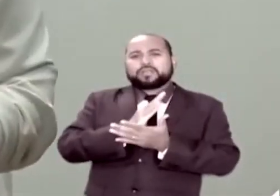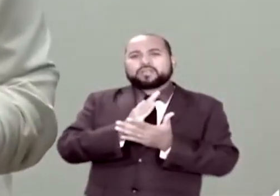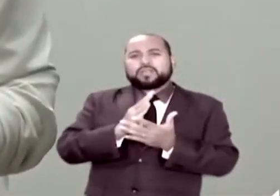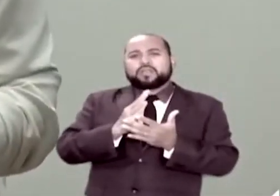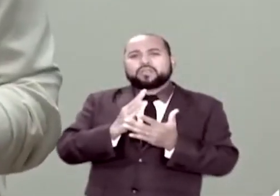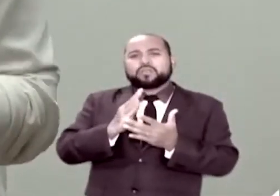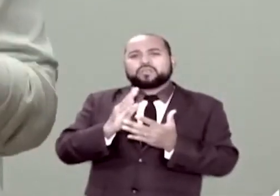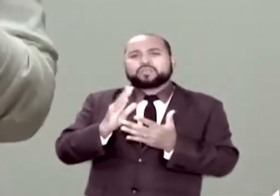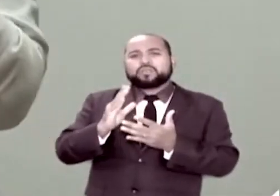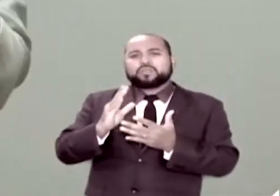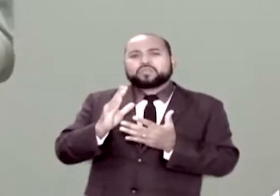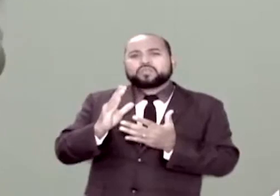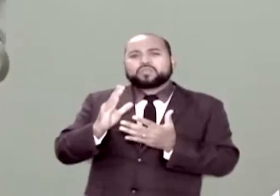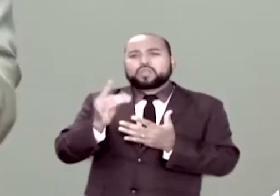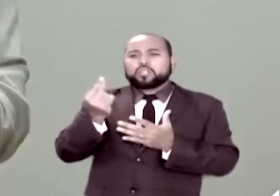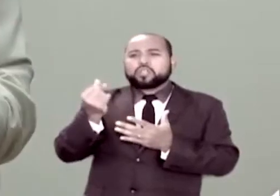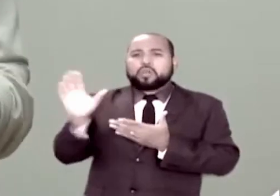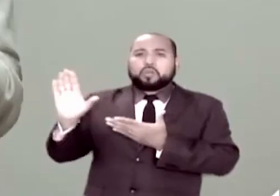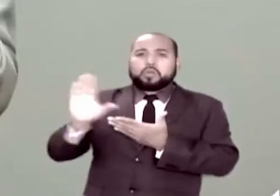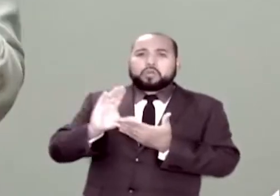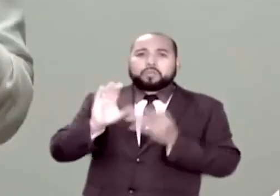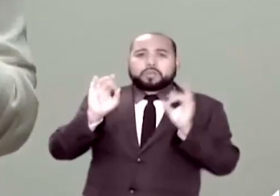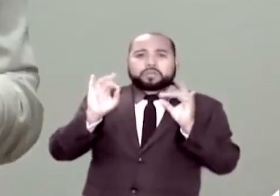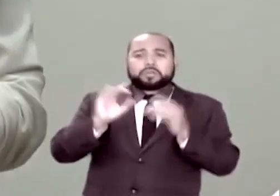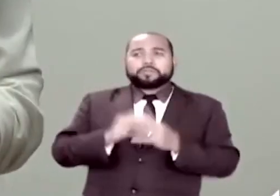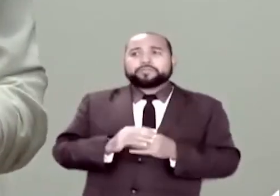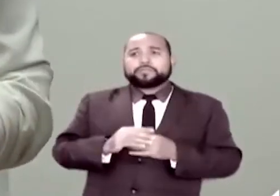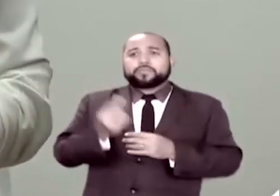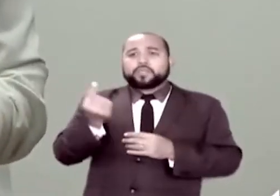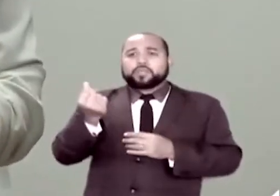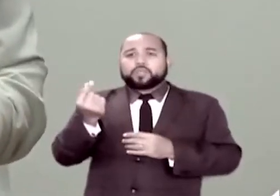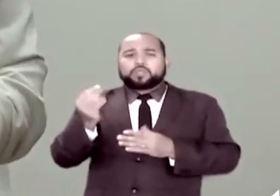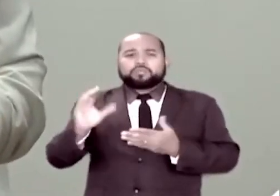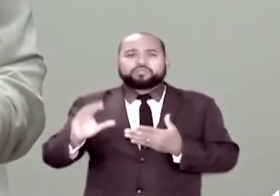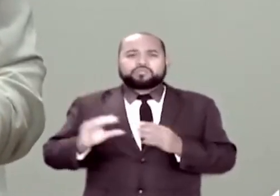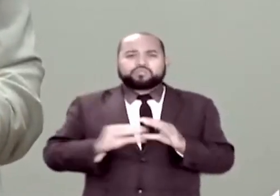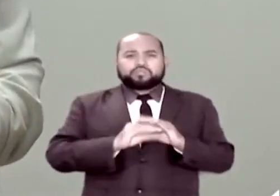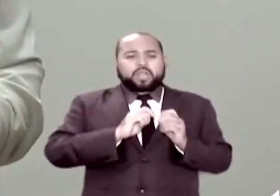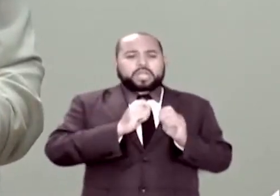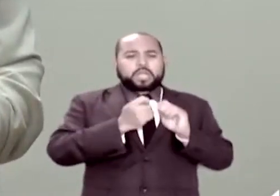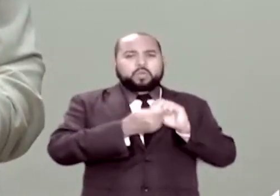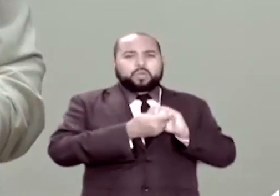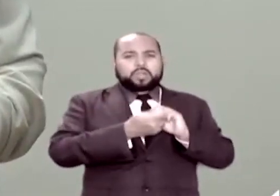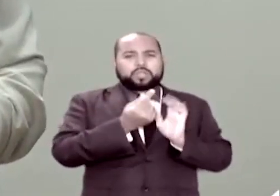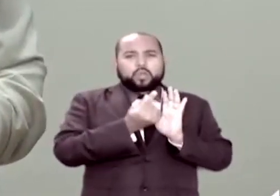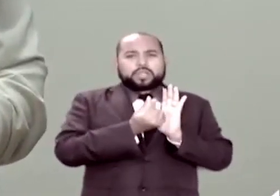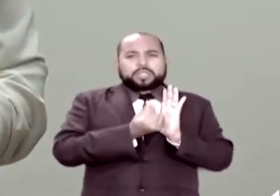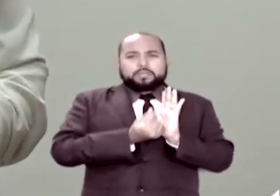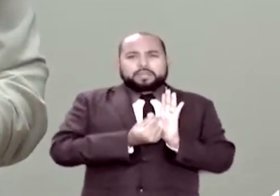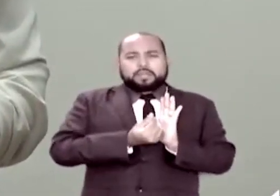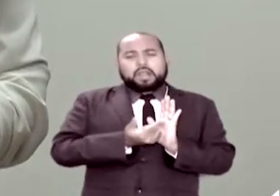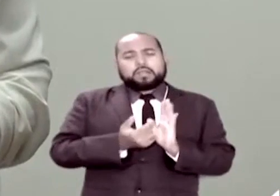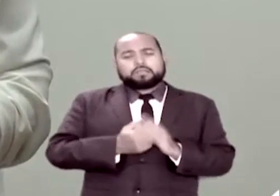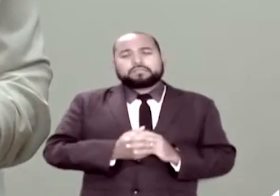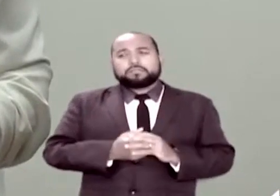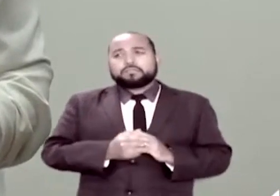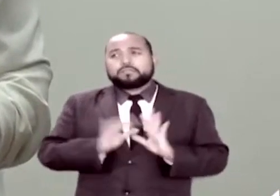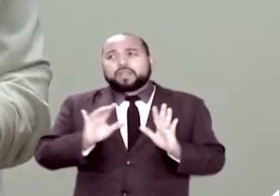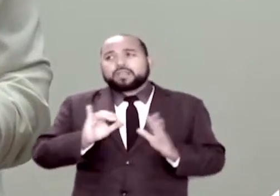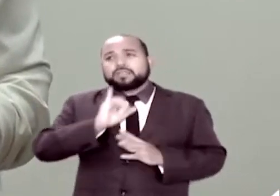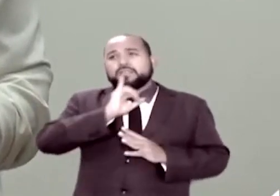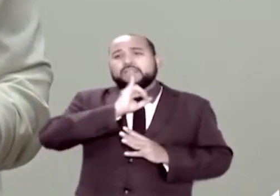crédito ordinário aprovação de entrada do orçamento e tudo mais adequação orçament Ária e infelizmente